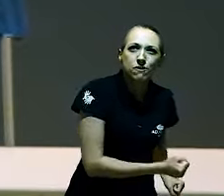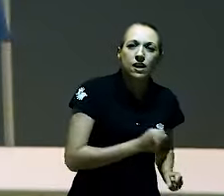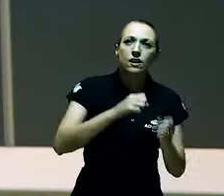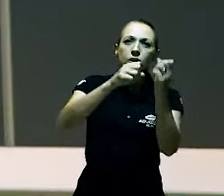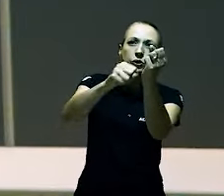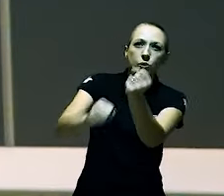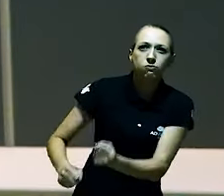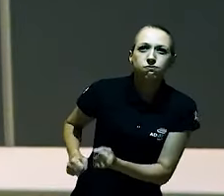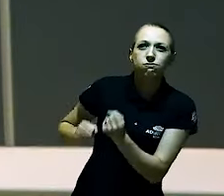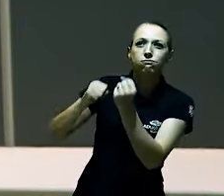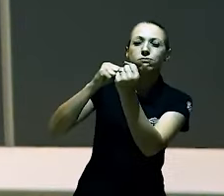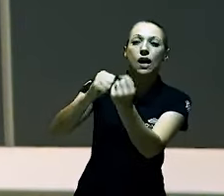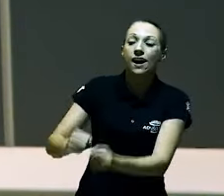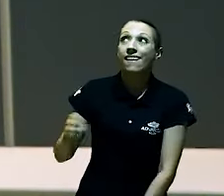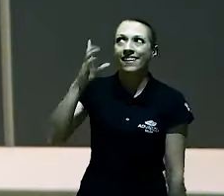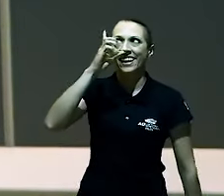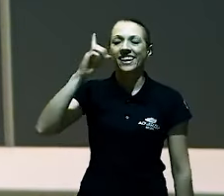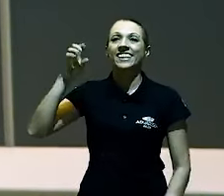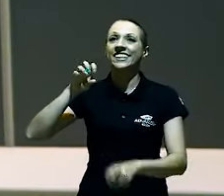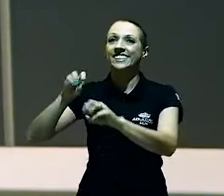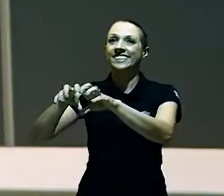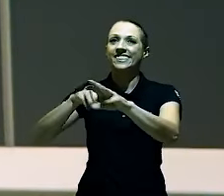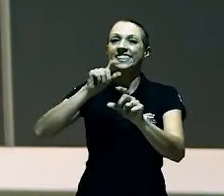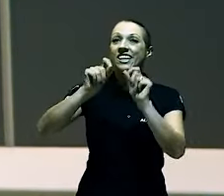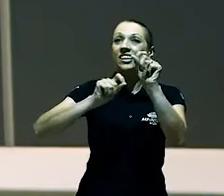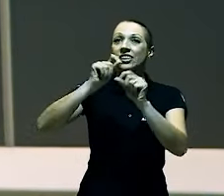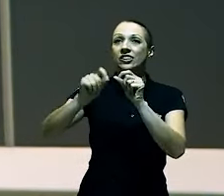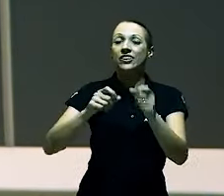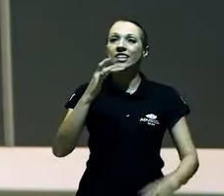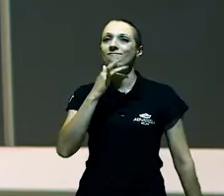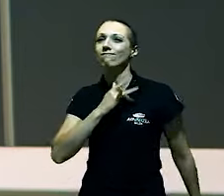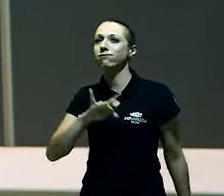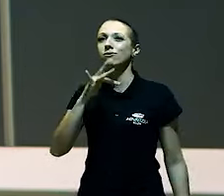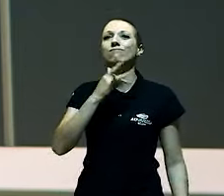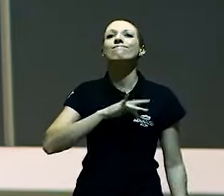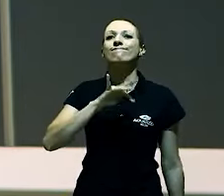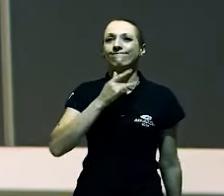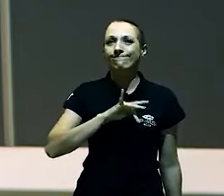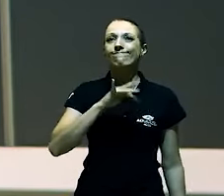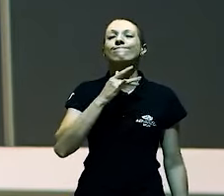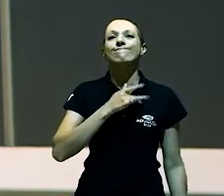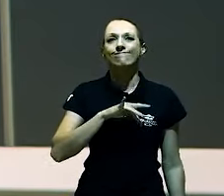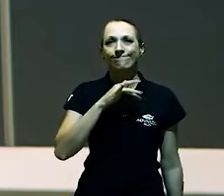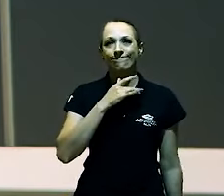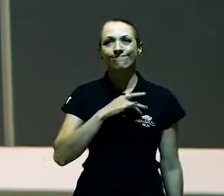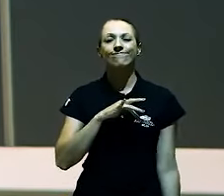É Deus ensinando misericórdia. É Deus ensinando misericórdia.